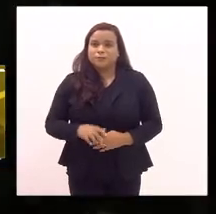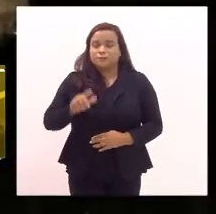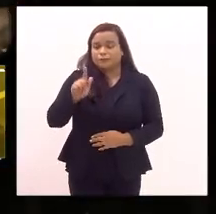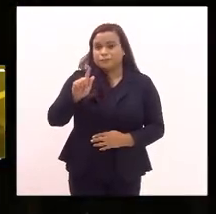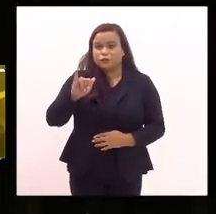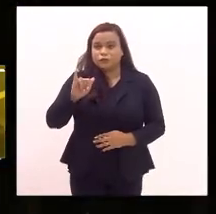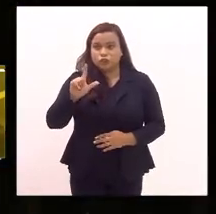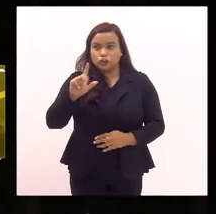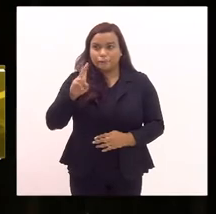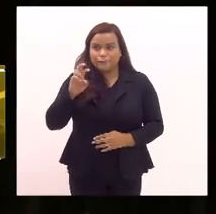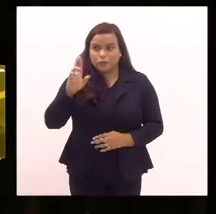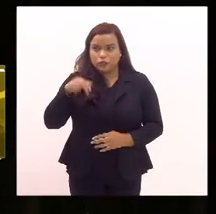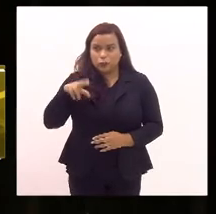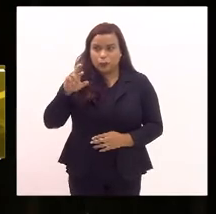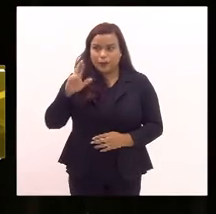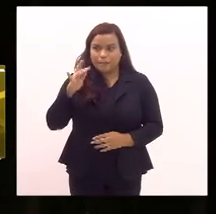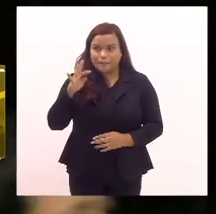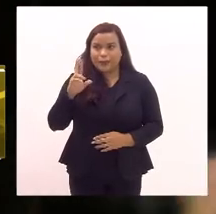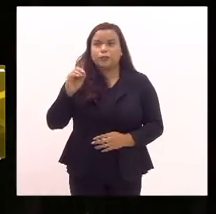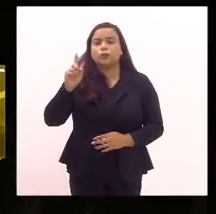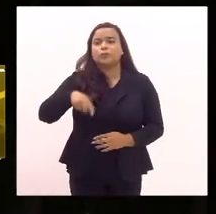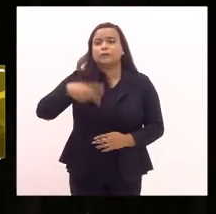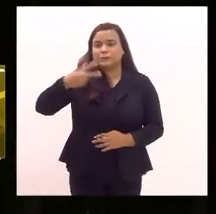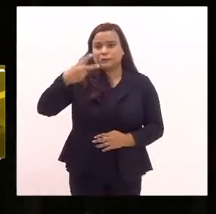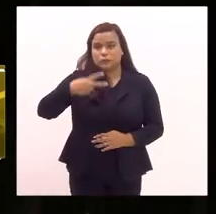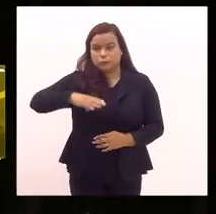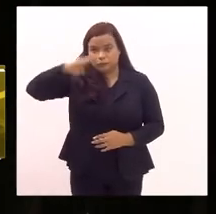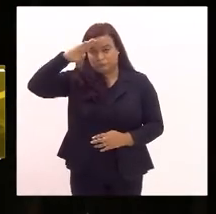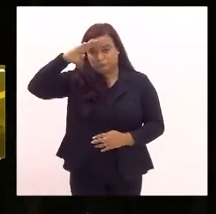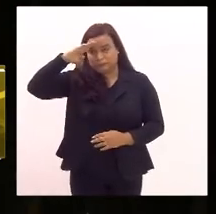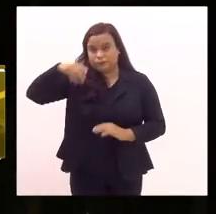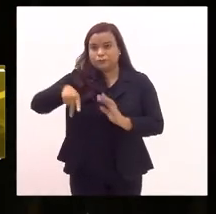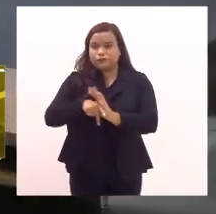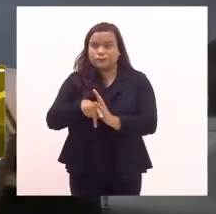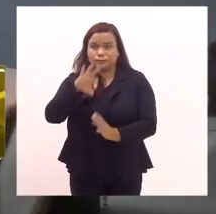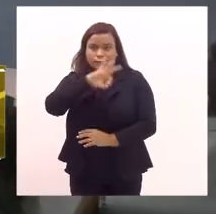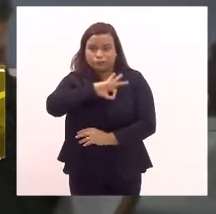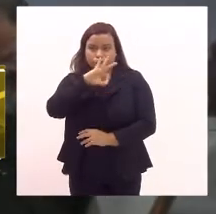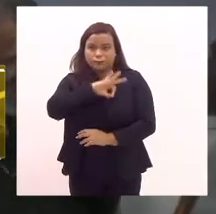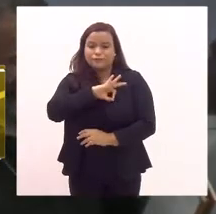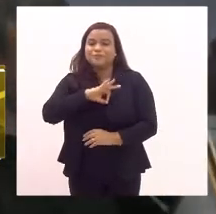Gilberson Ribeiro Cardoso, segundo sargento da Polícia Militar.